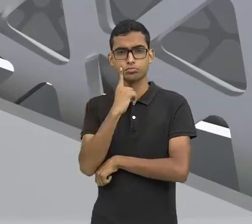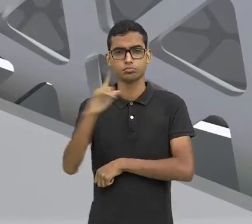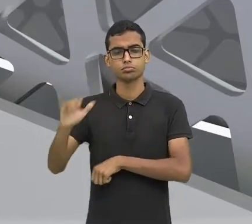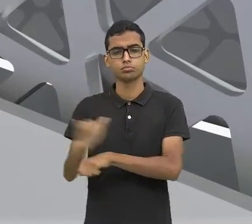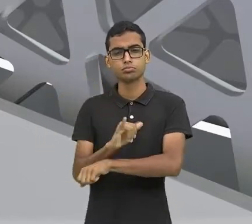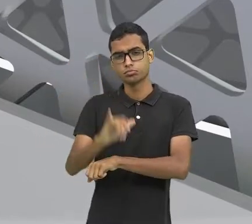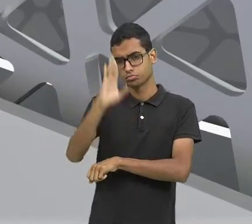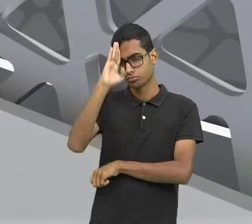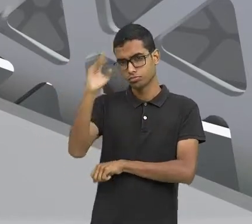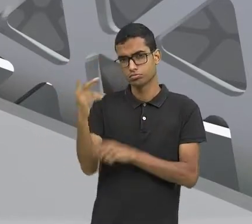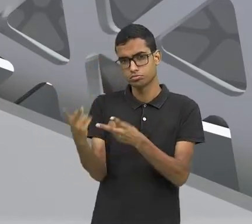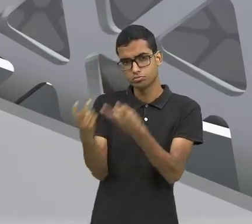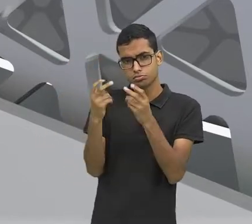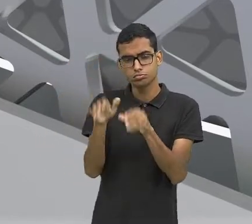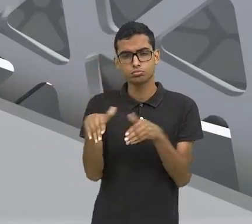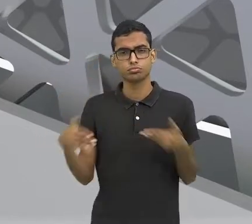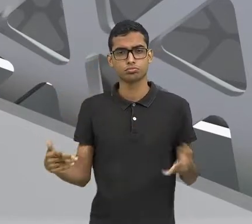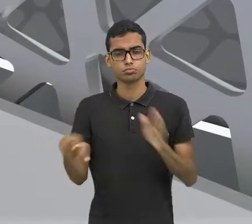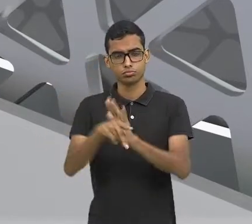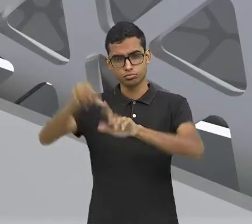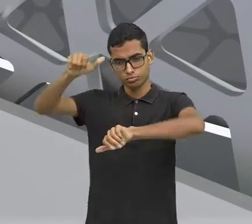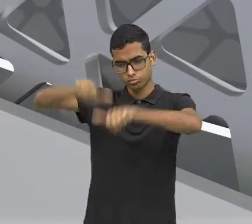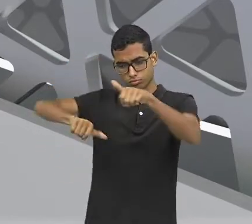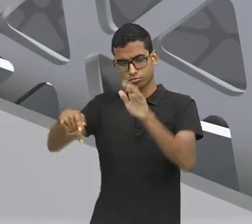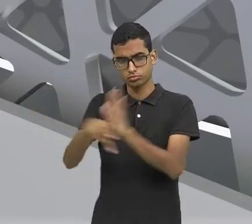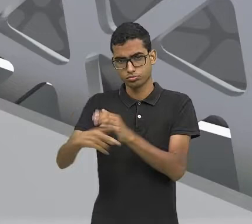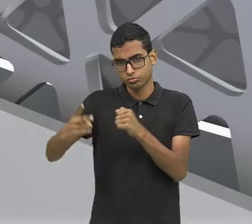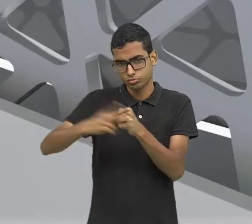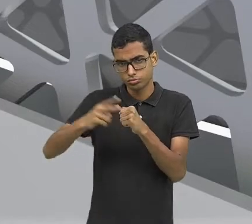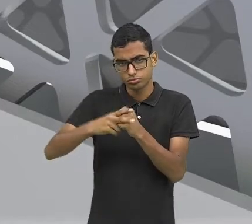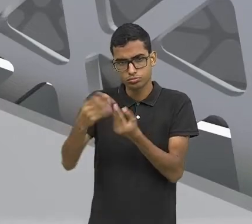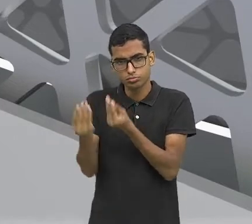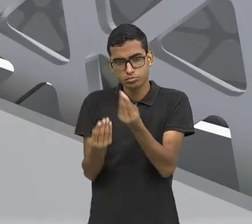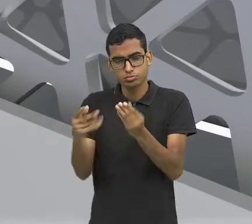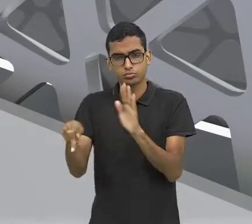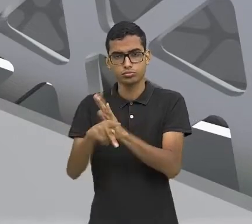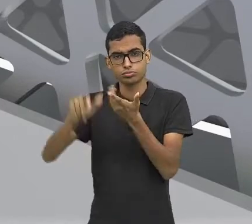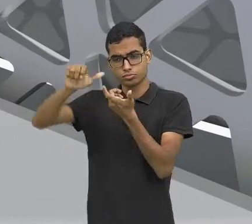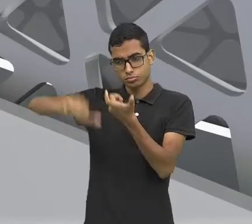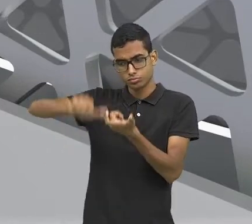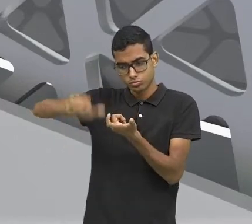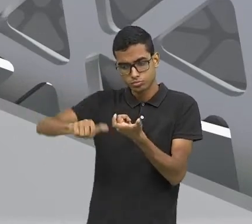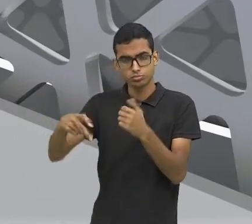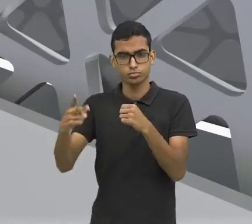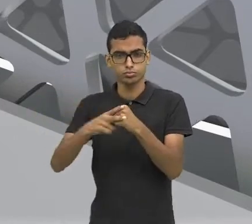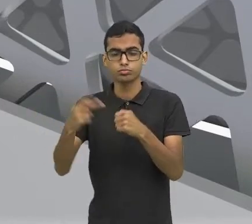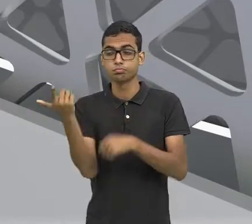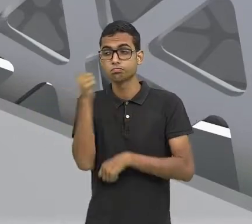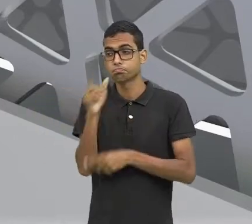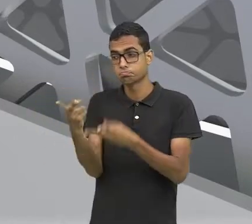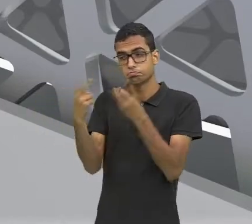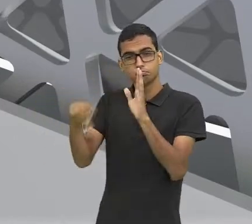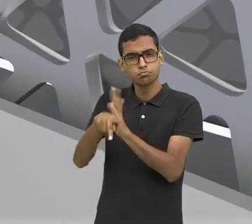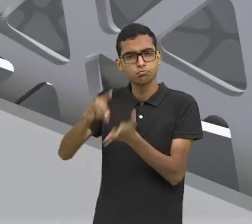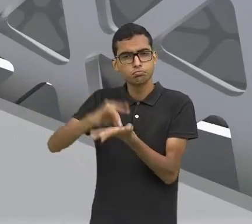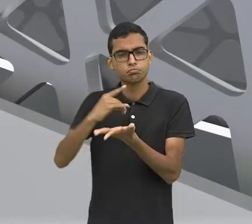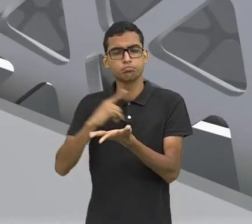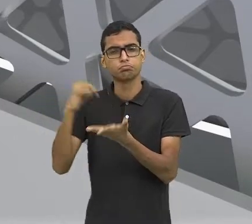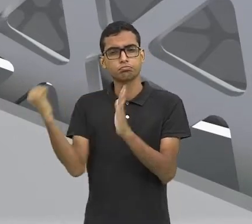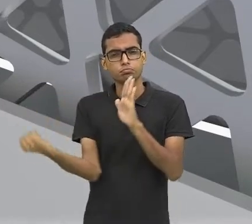de identificar é analisar o verbo. Por meio da desinência verbal, a gente consegue identificar marcas que